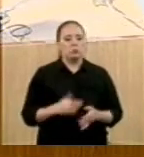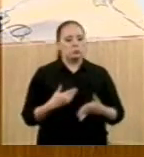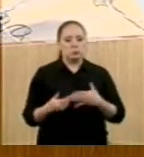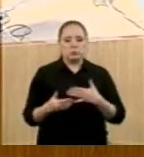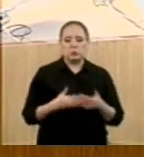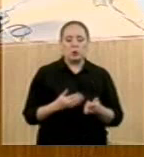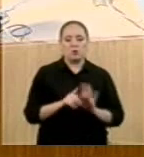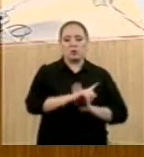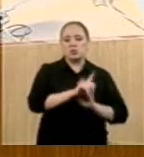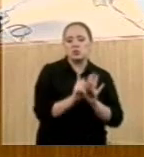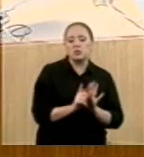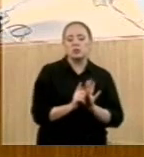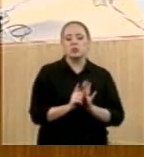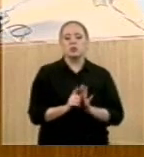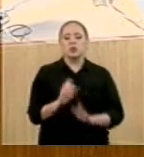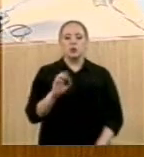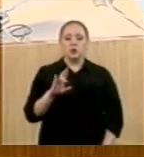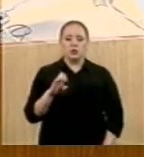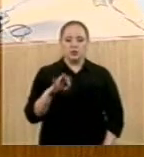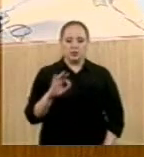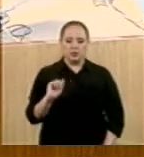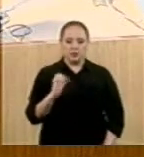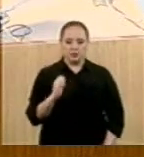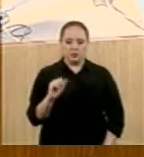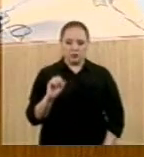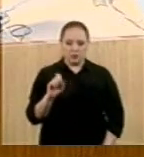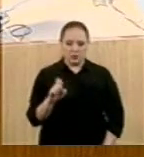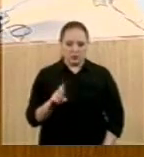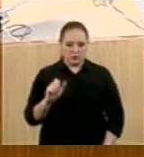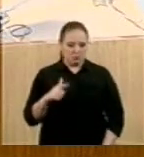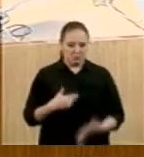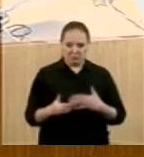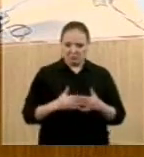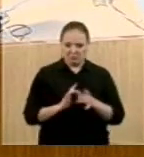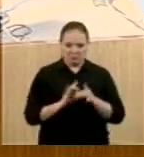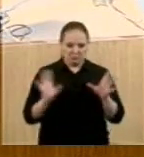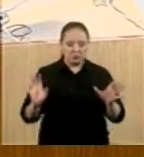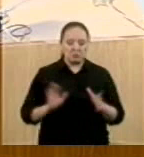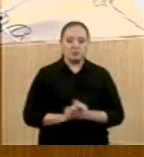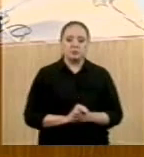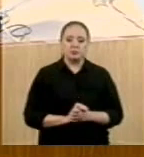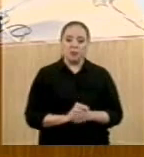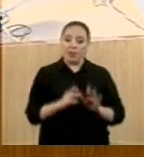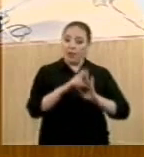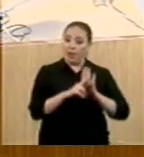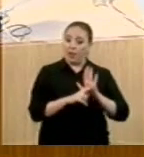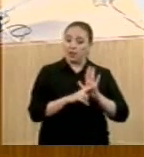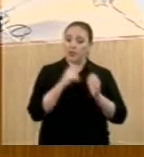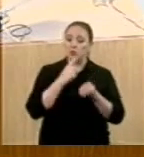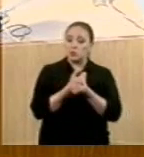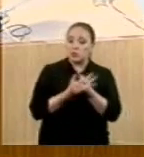independentemente do gênero ou orientação sexual. As normas reguladoras da doação de sangue